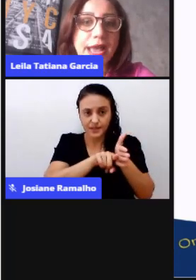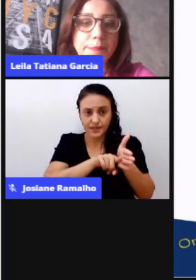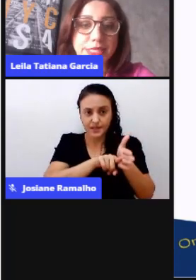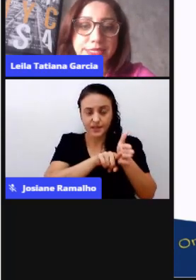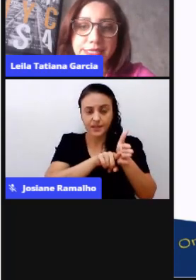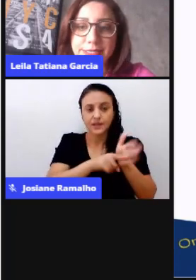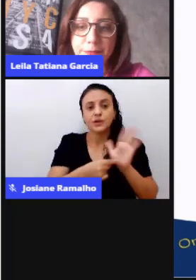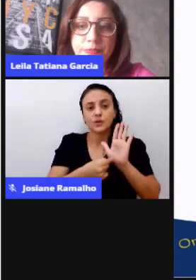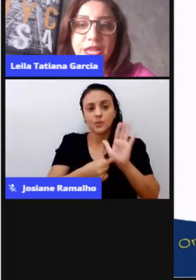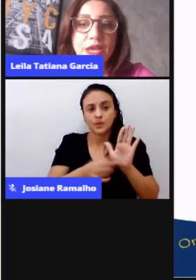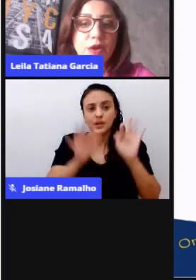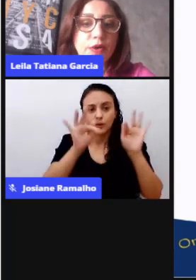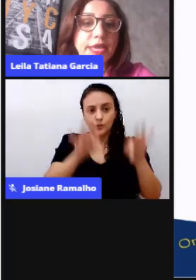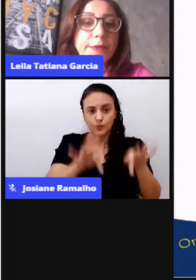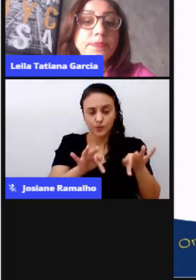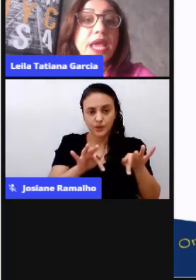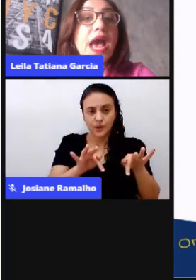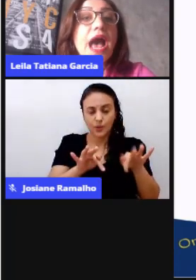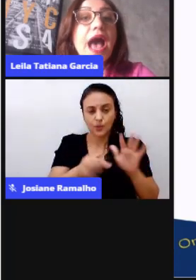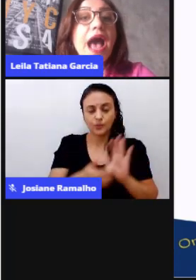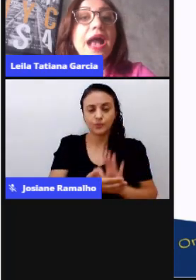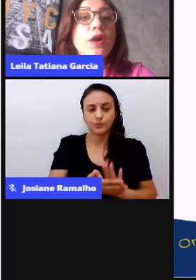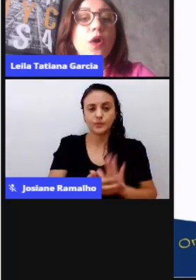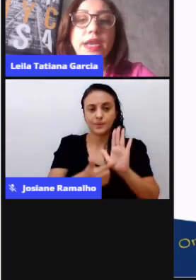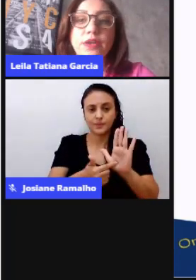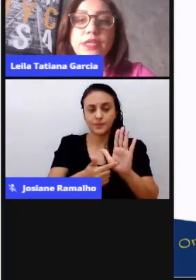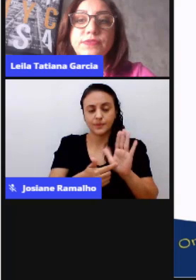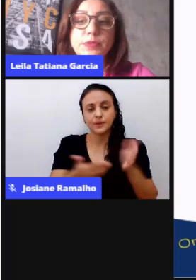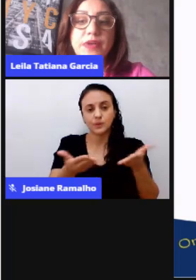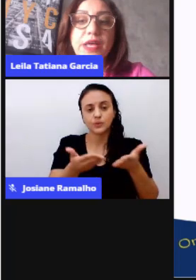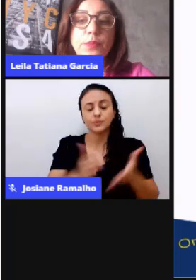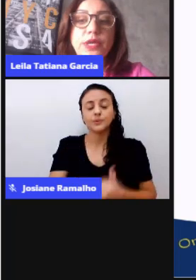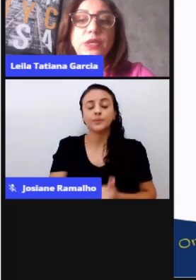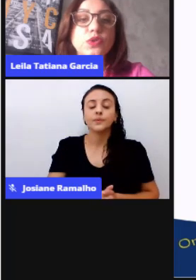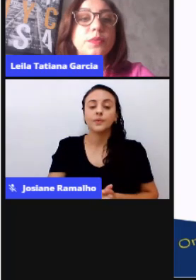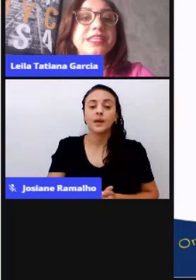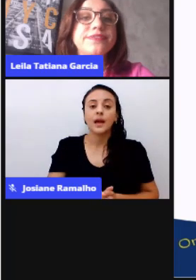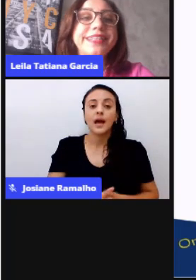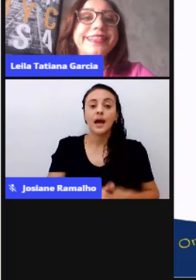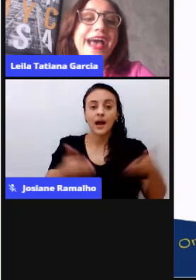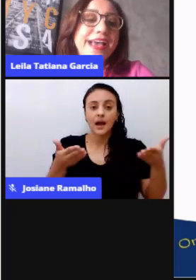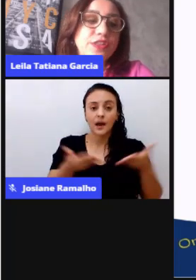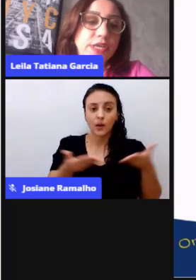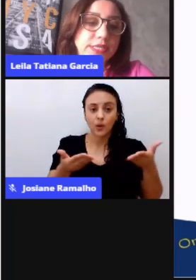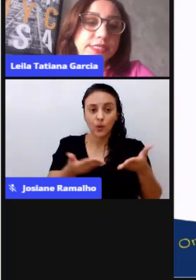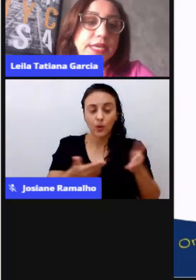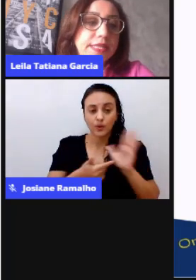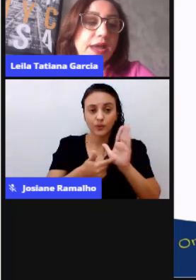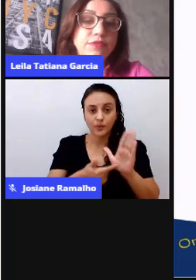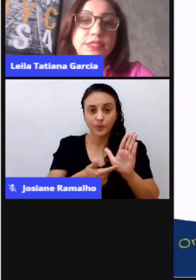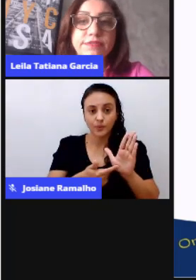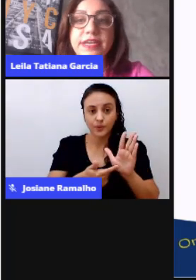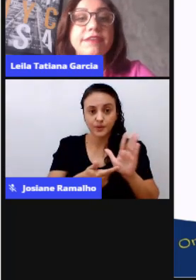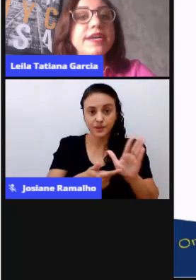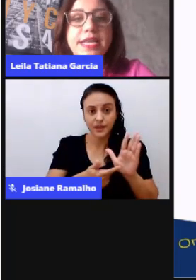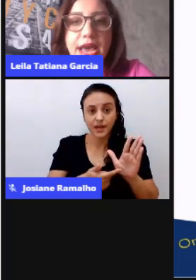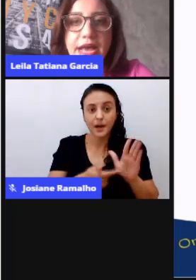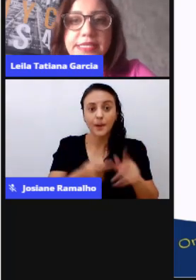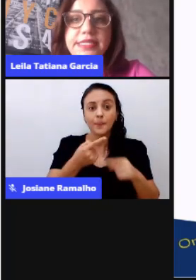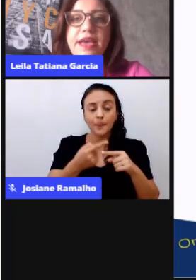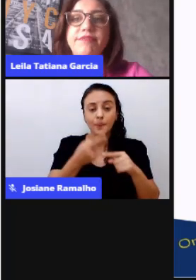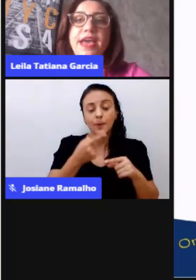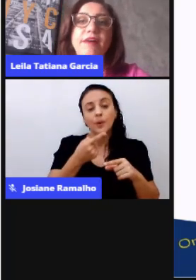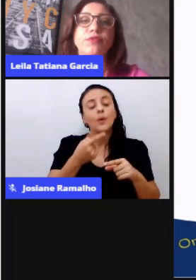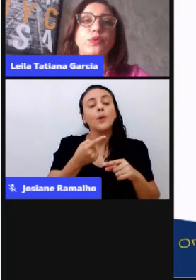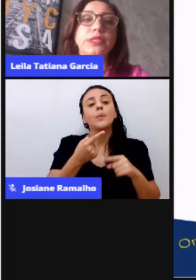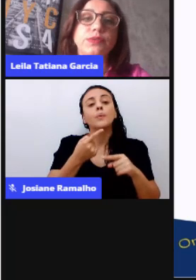final dessa apresentação, ok? Agora, nós vamos falar um pouquinho sobre as vantagens, tá? Você vai